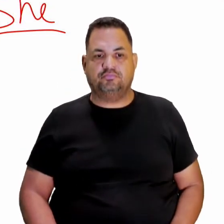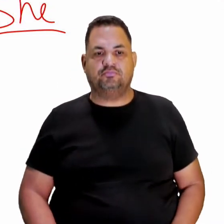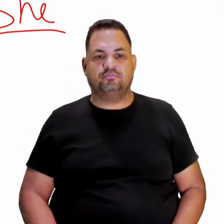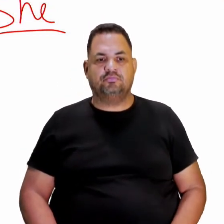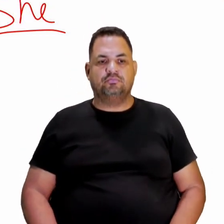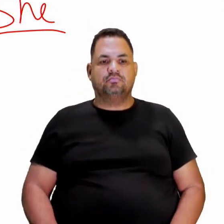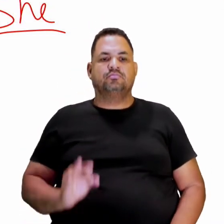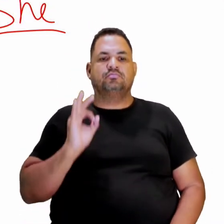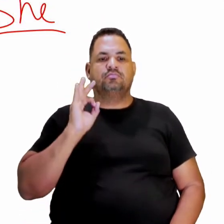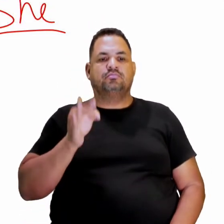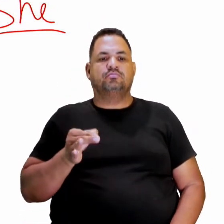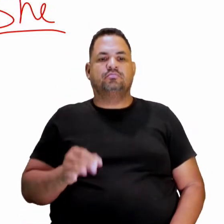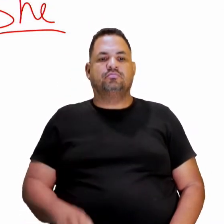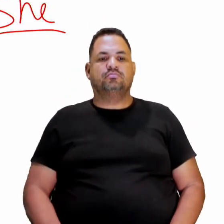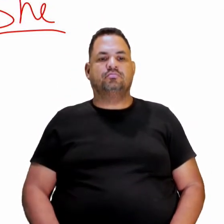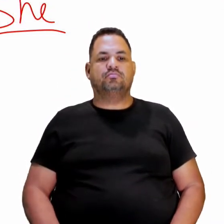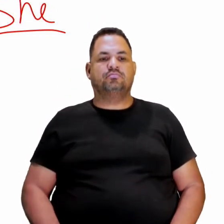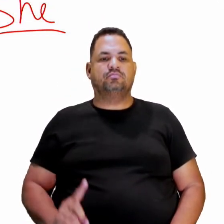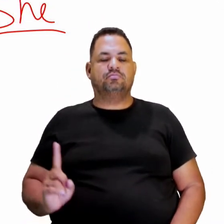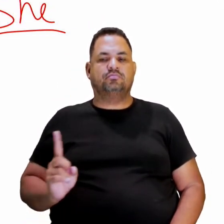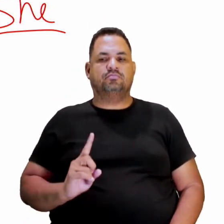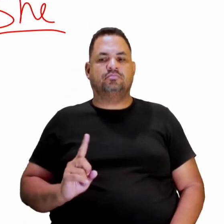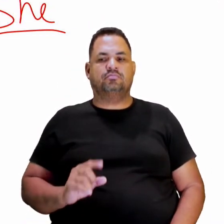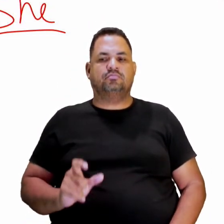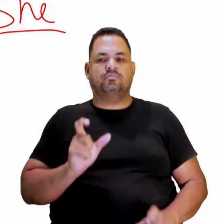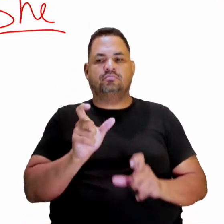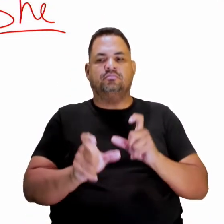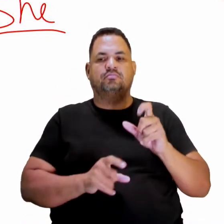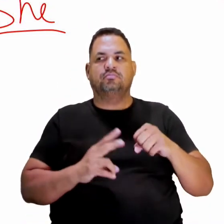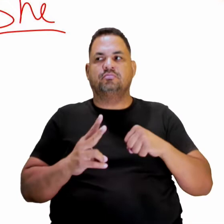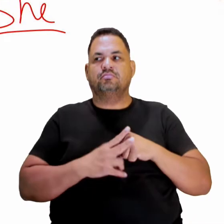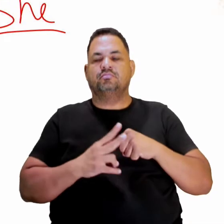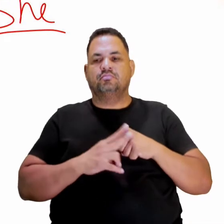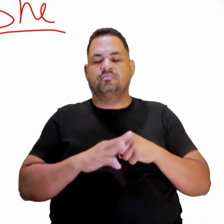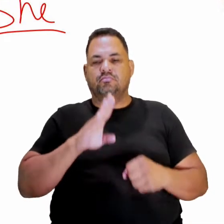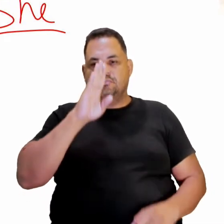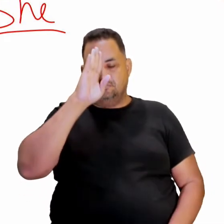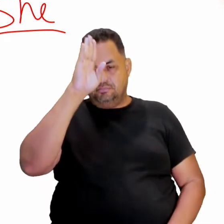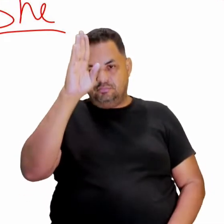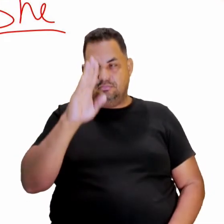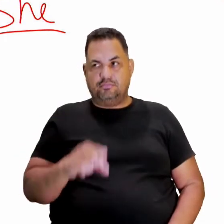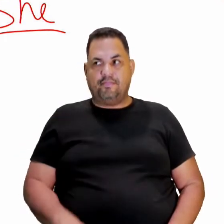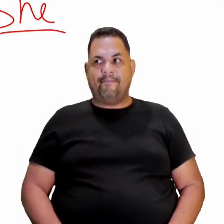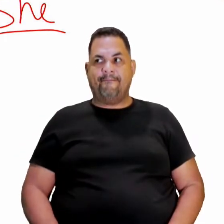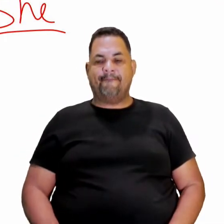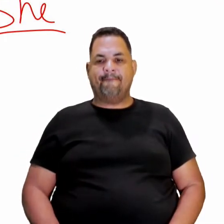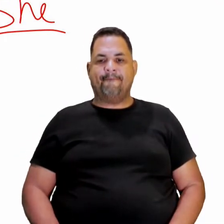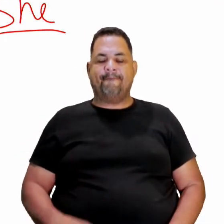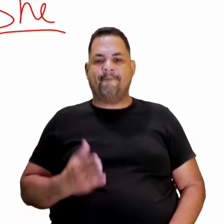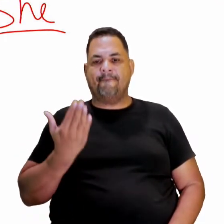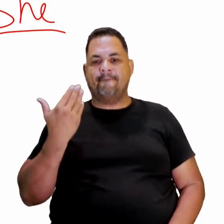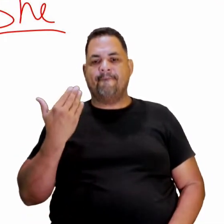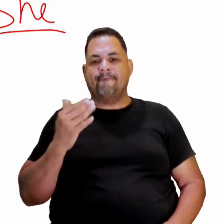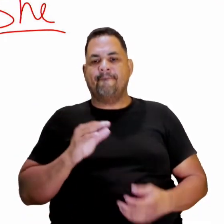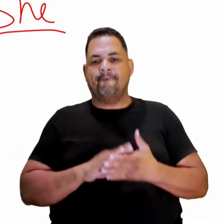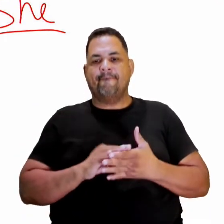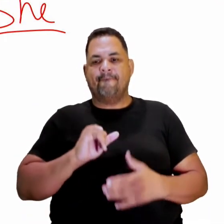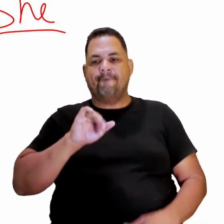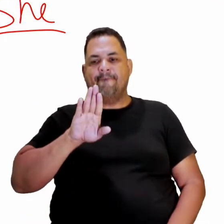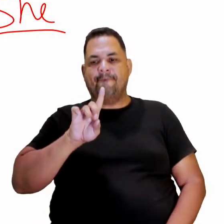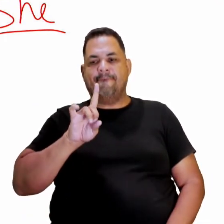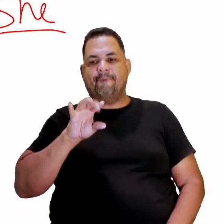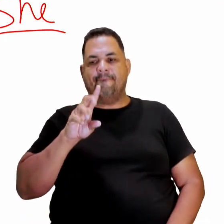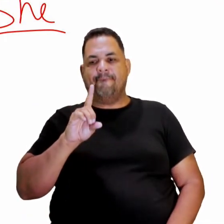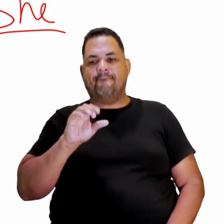principais, certo? Vocês não vão colocar a flexão verbal nos verbos principais, nem deixar eles no passado irregular em